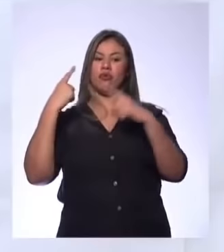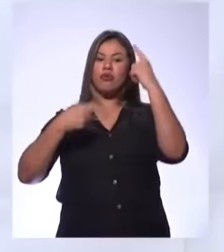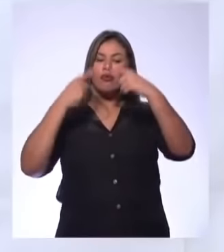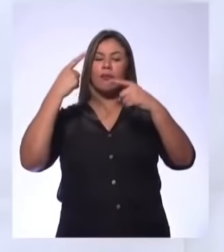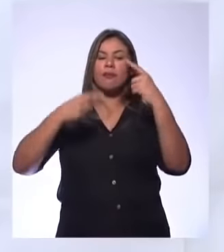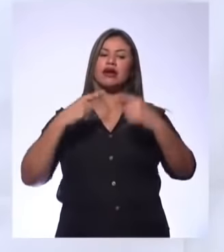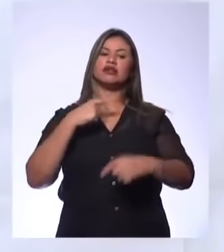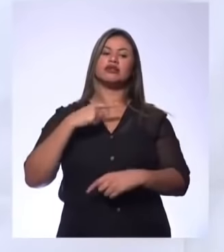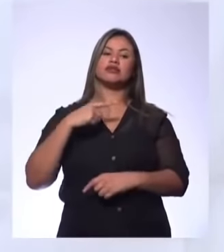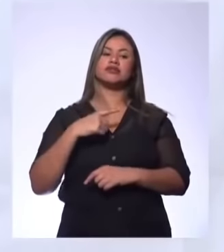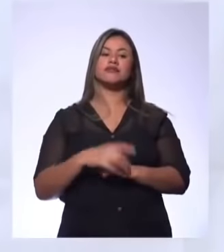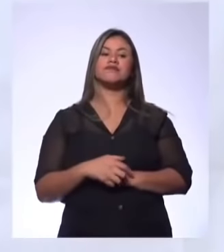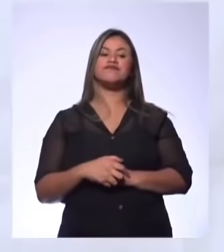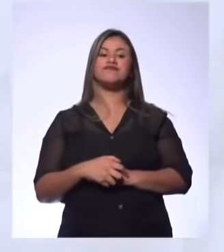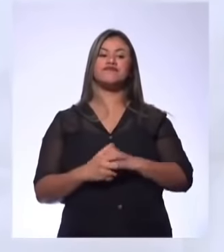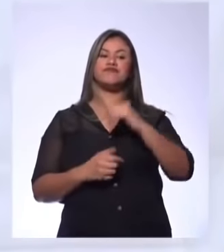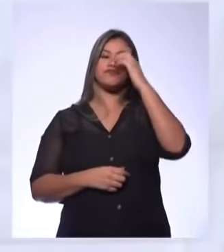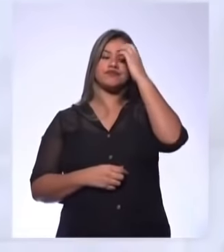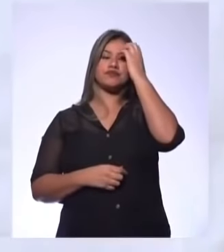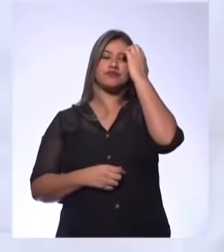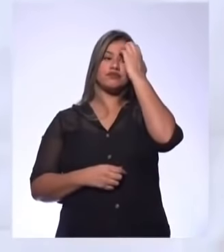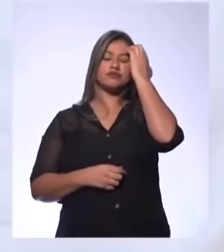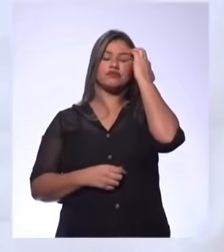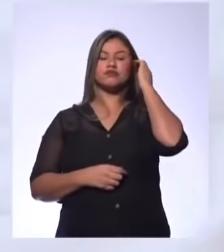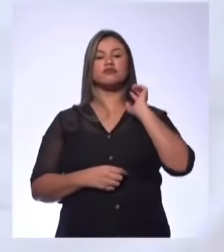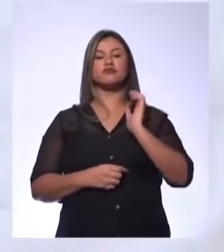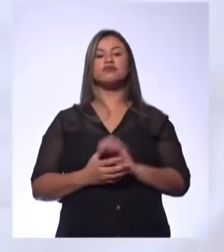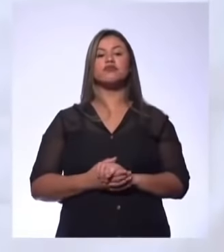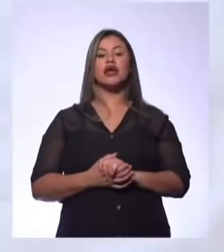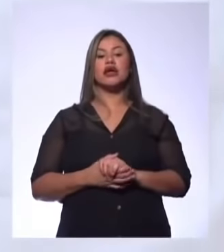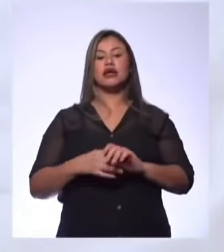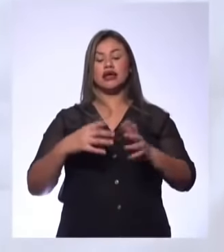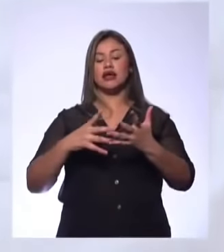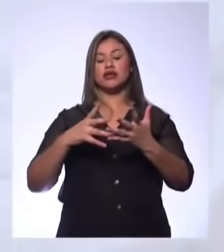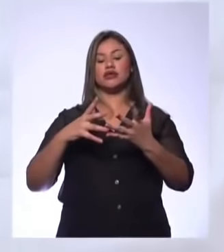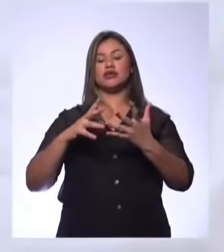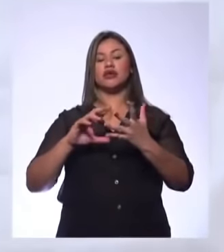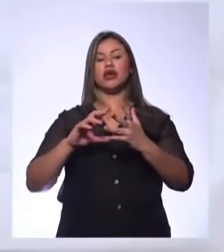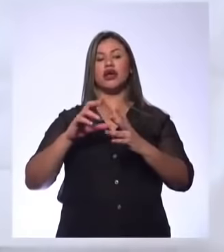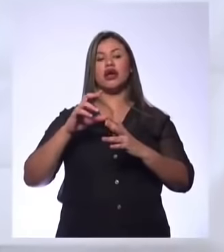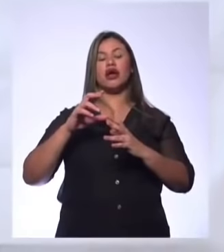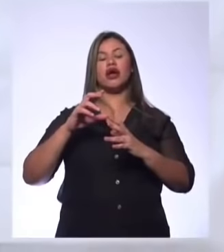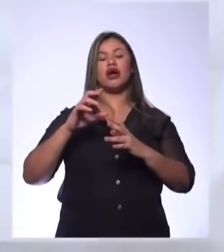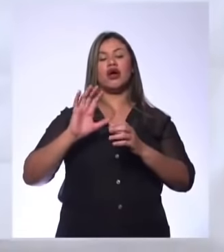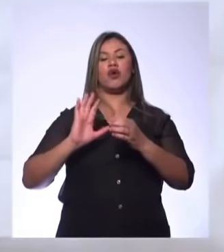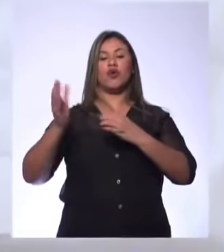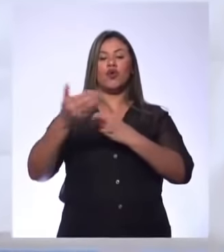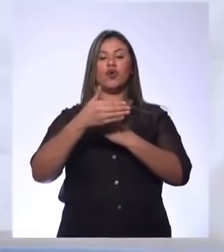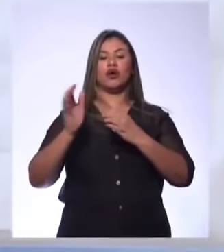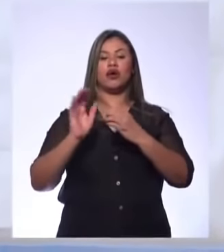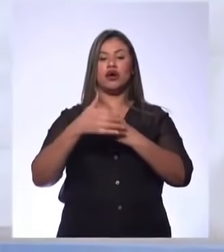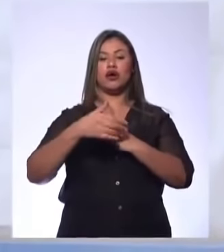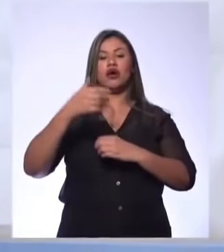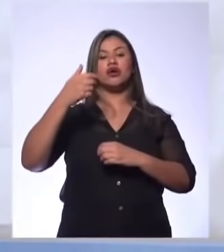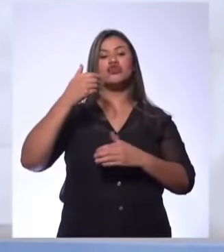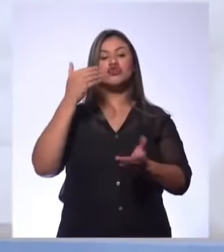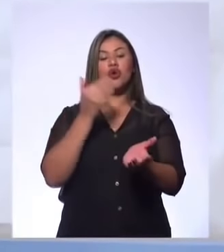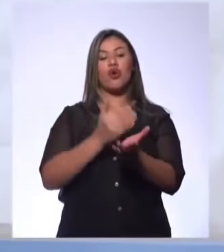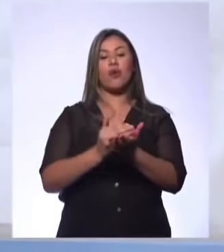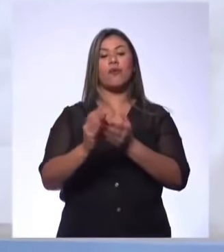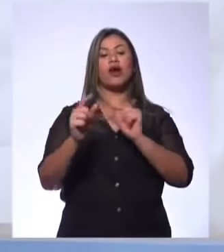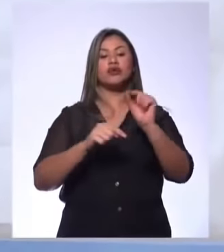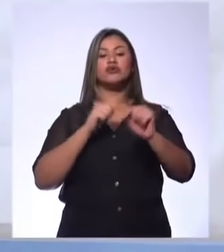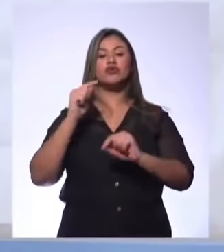que o que acontece? Quando eles dominam a parte ocidental do Império Romano, nós temos aí uma nova lógica, que é o feudalismo, que